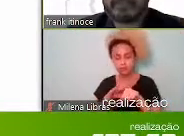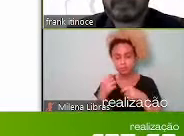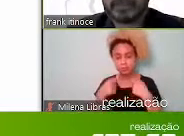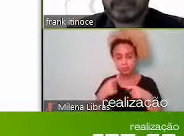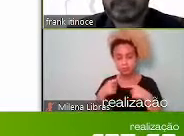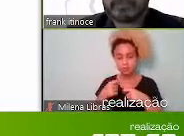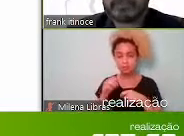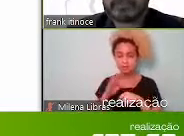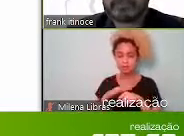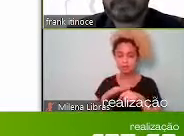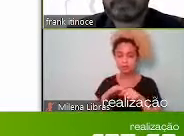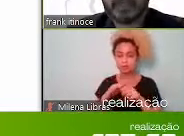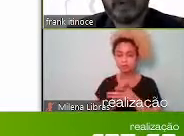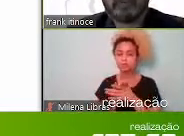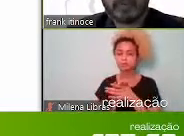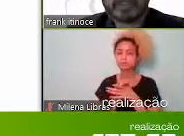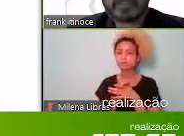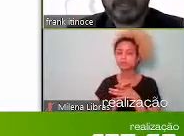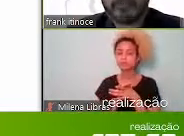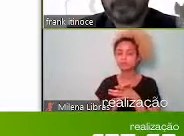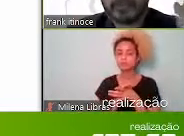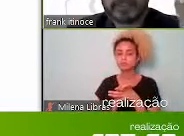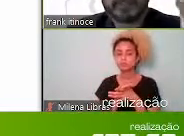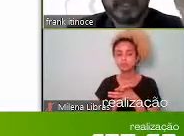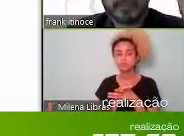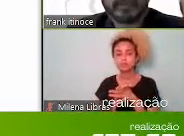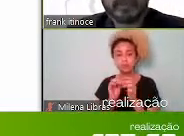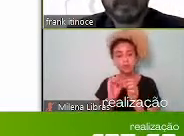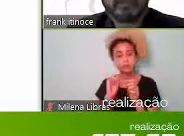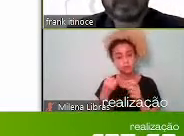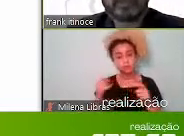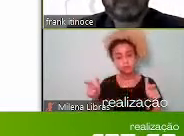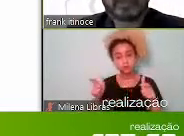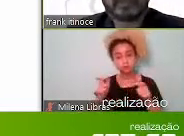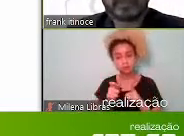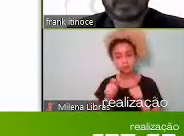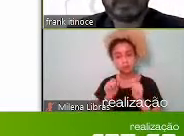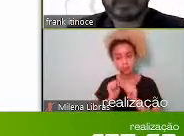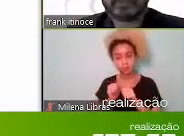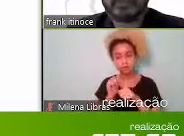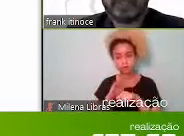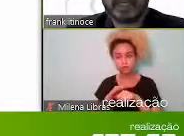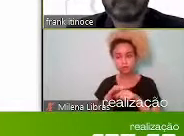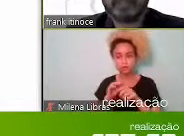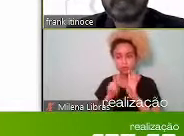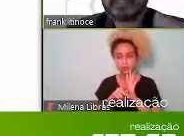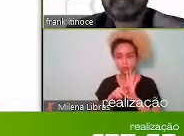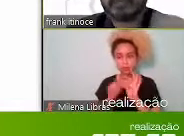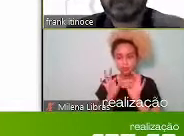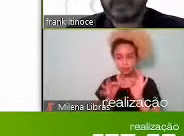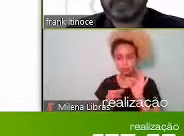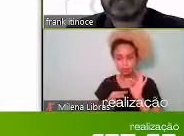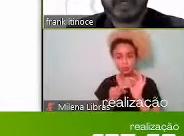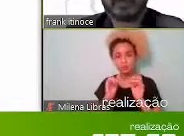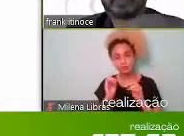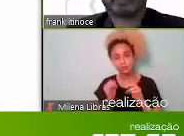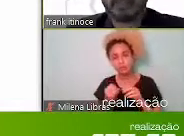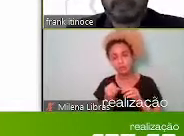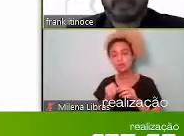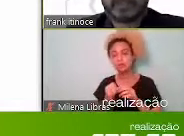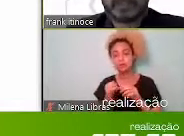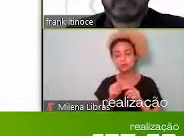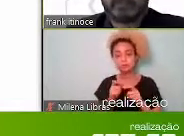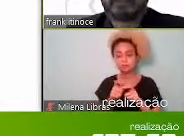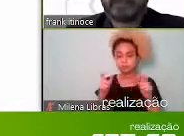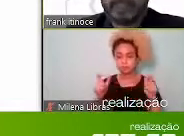fazer ou pode, se ele for de porte pequeno, eu posso fazer um projeto simplificado. Se ele tiver um porte maior, eu